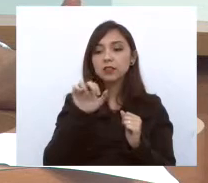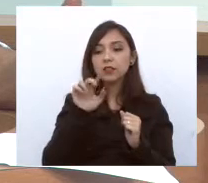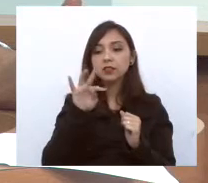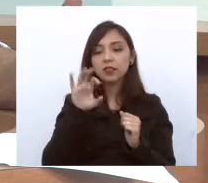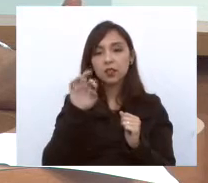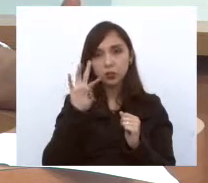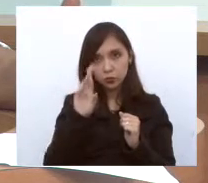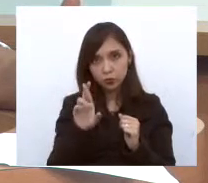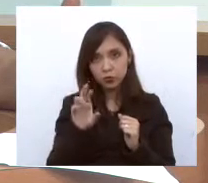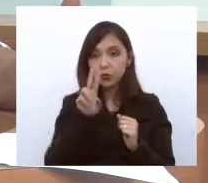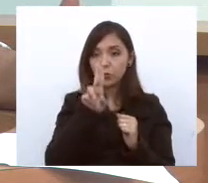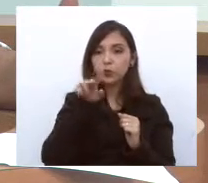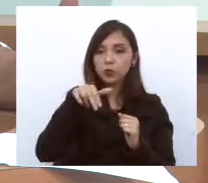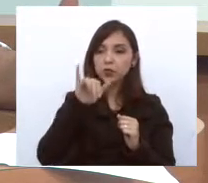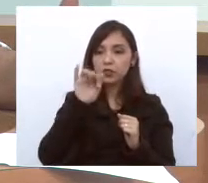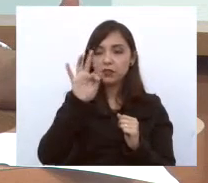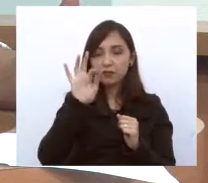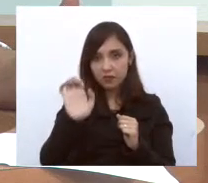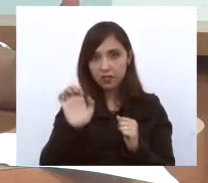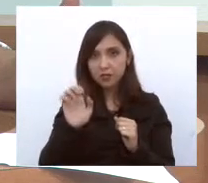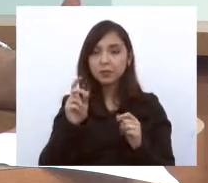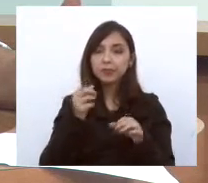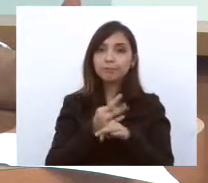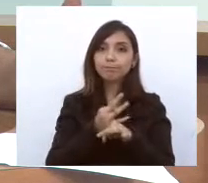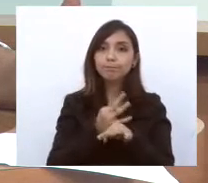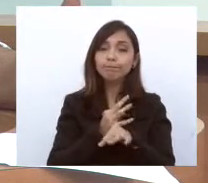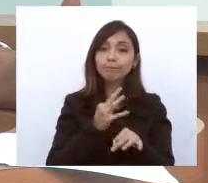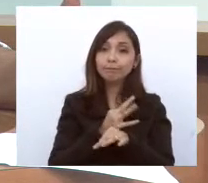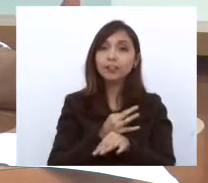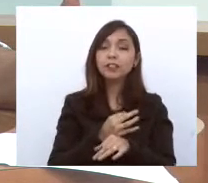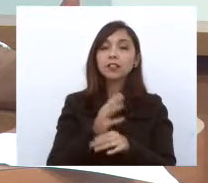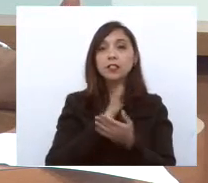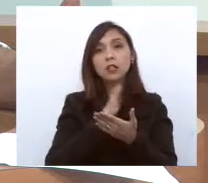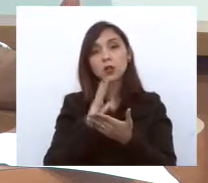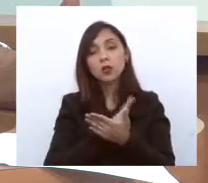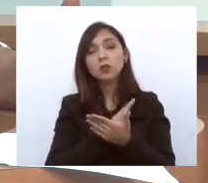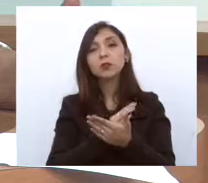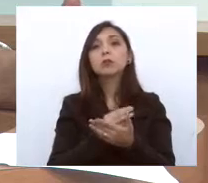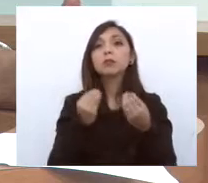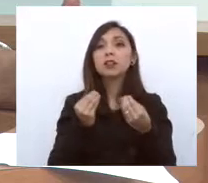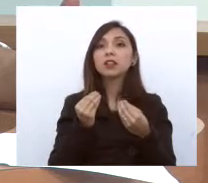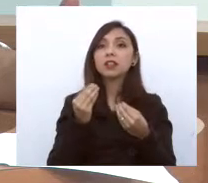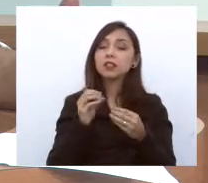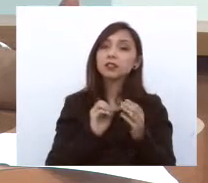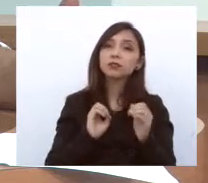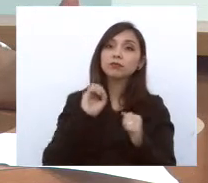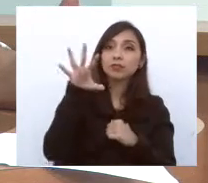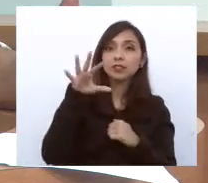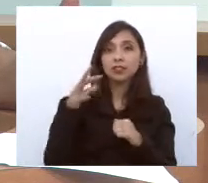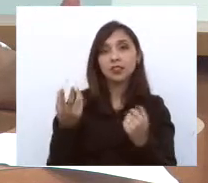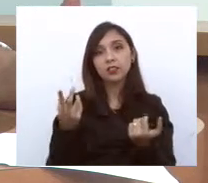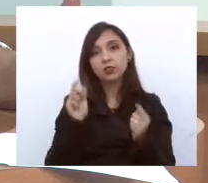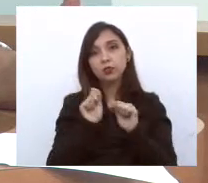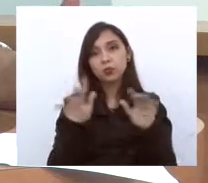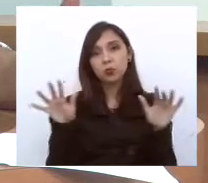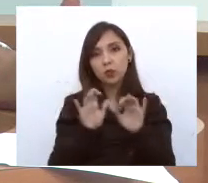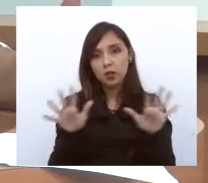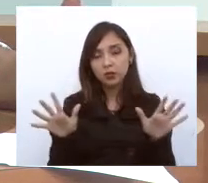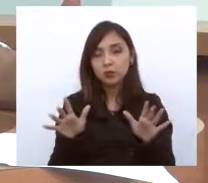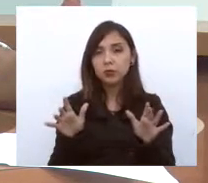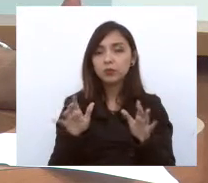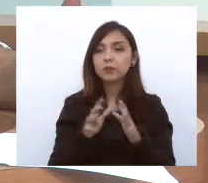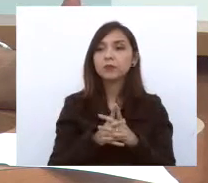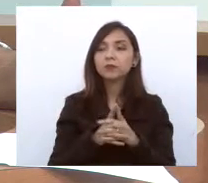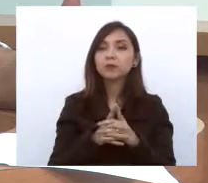a Unifesp teve uma resistência de alguns setores dentro da Unifesp para sair de Guarulhos. E eles